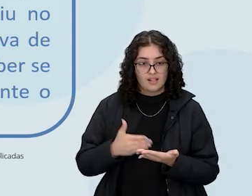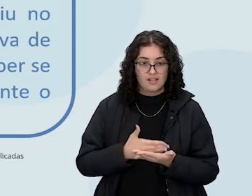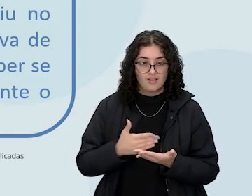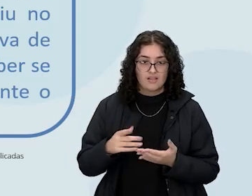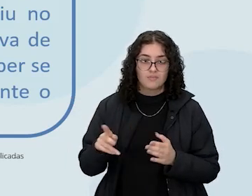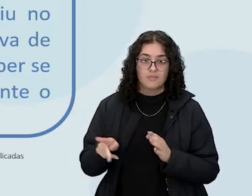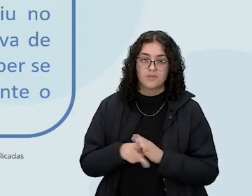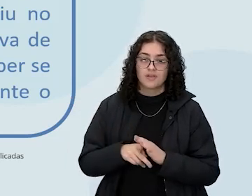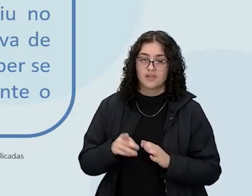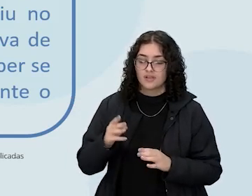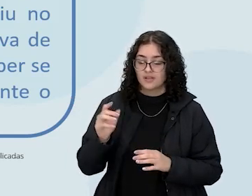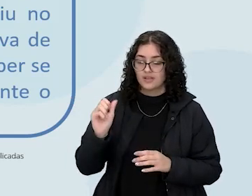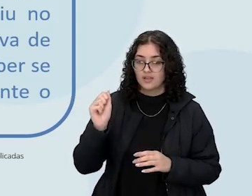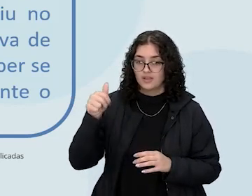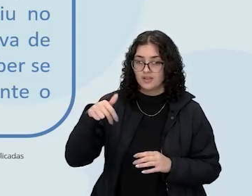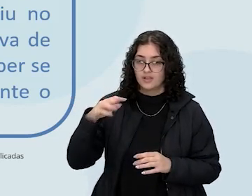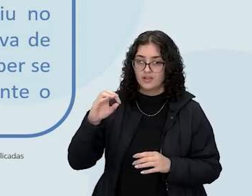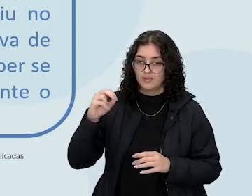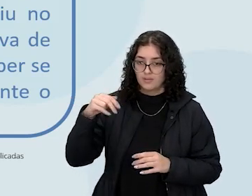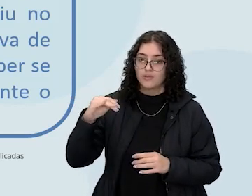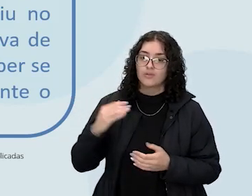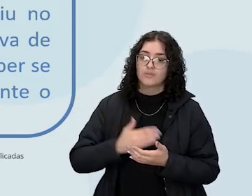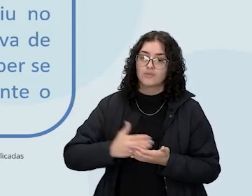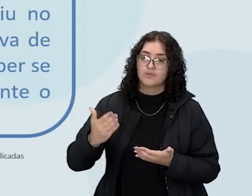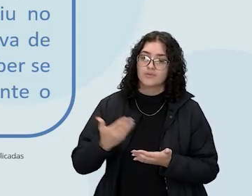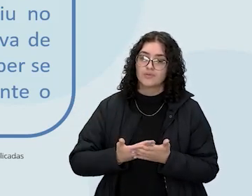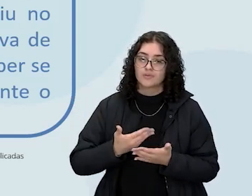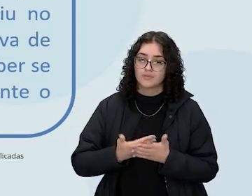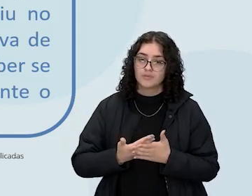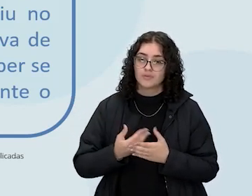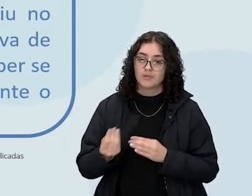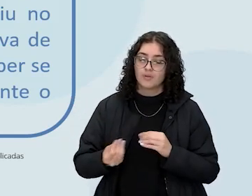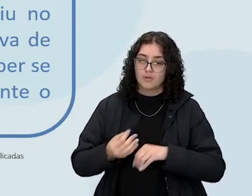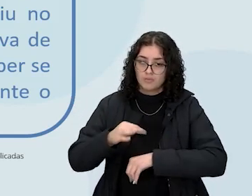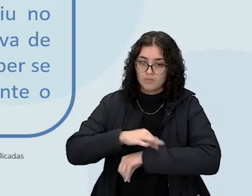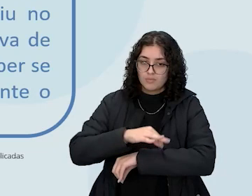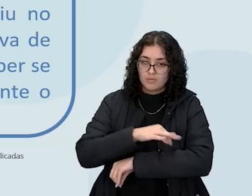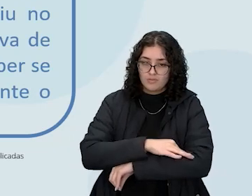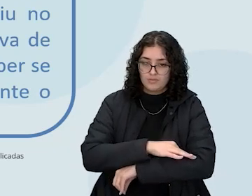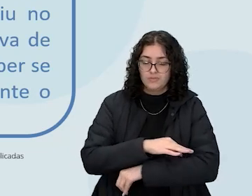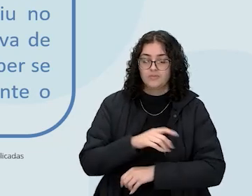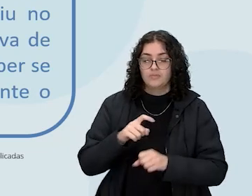seu Antônio e começou seus estudos sobre o cultivo do morango.